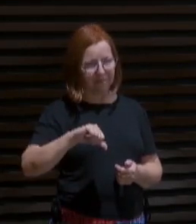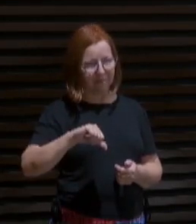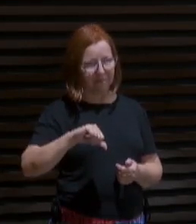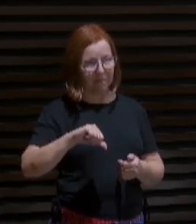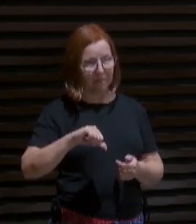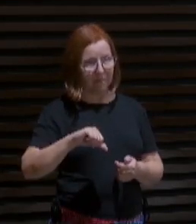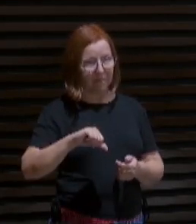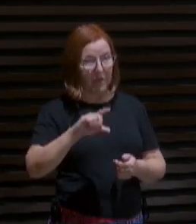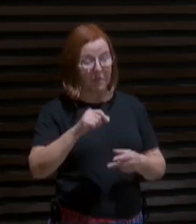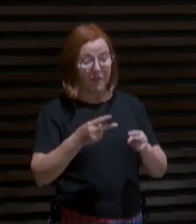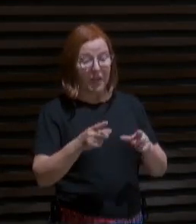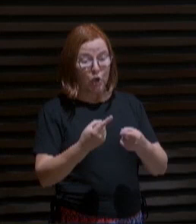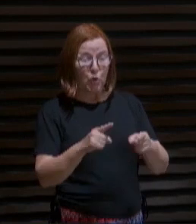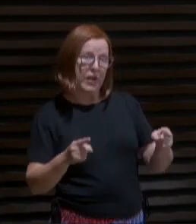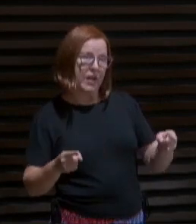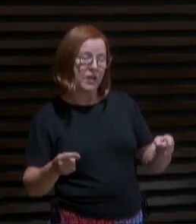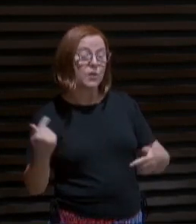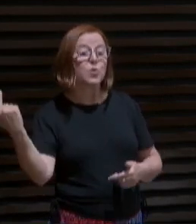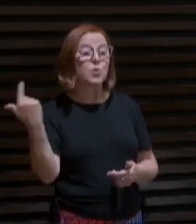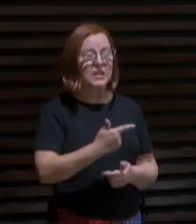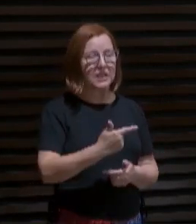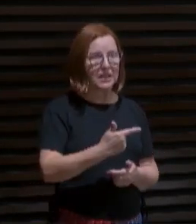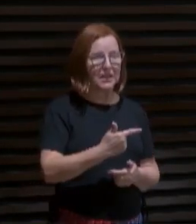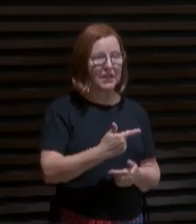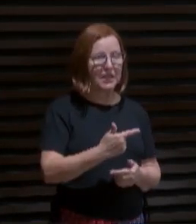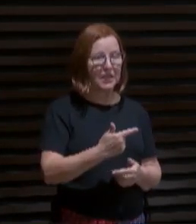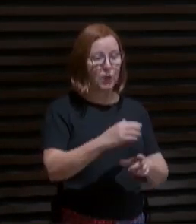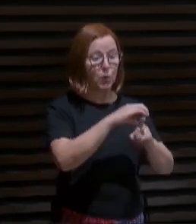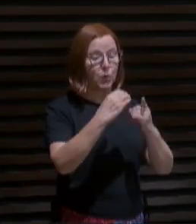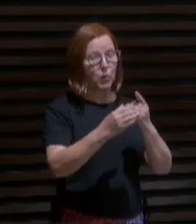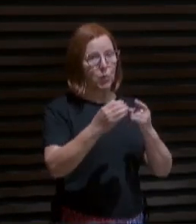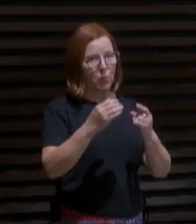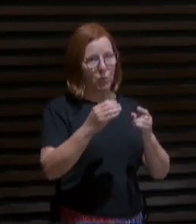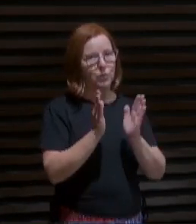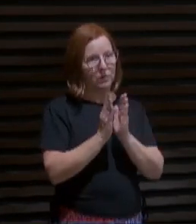Prefere um churrasco do que uma reunião de oração.